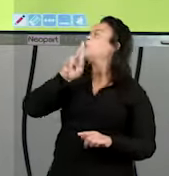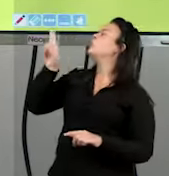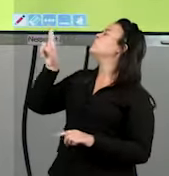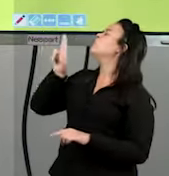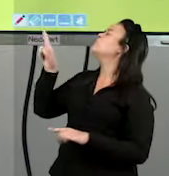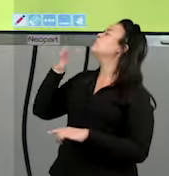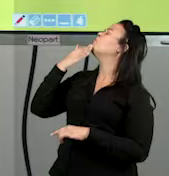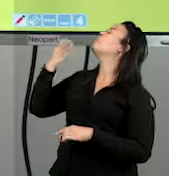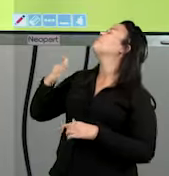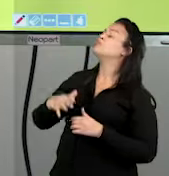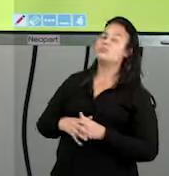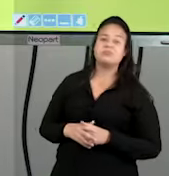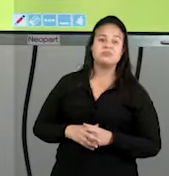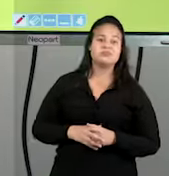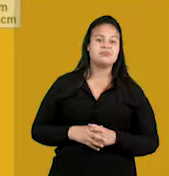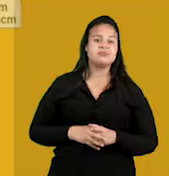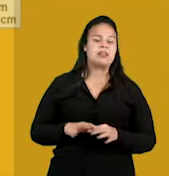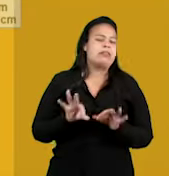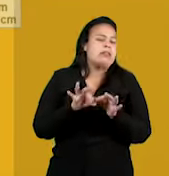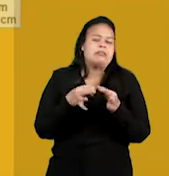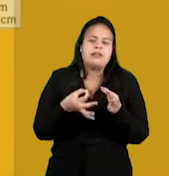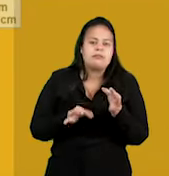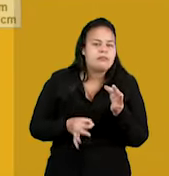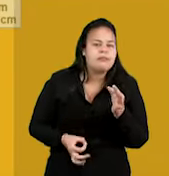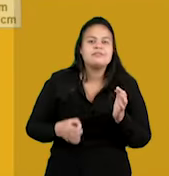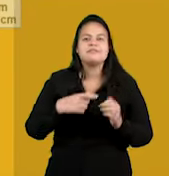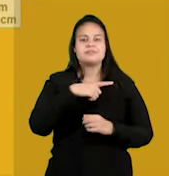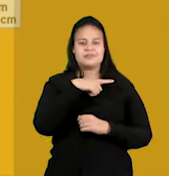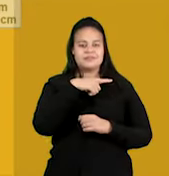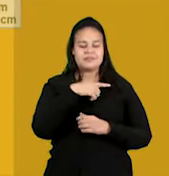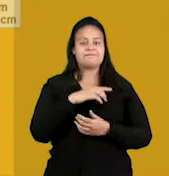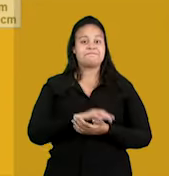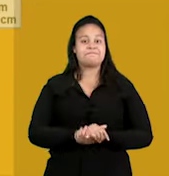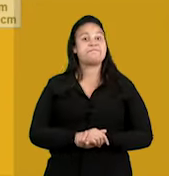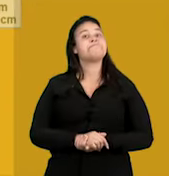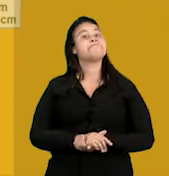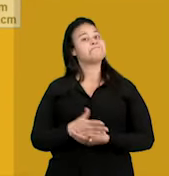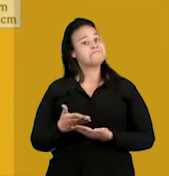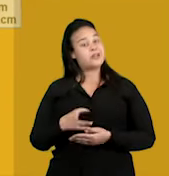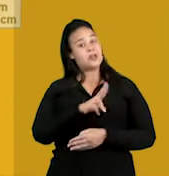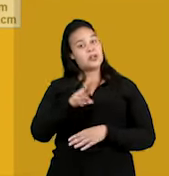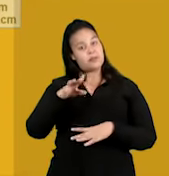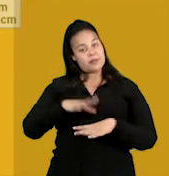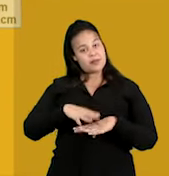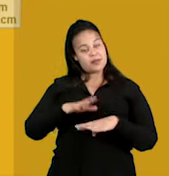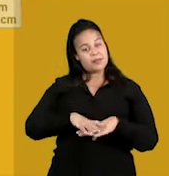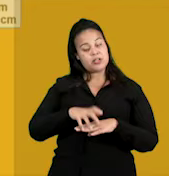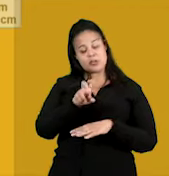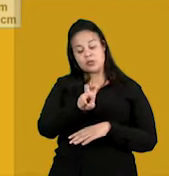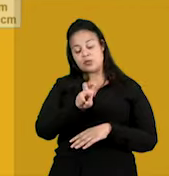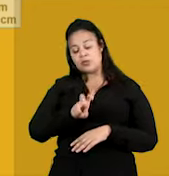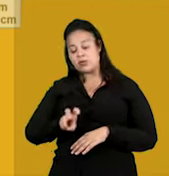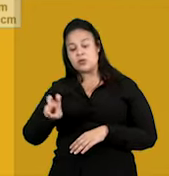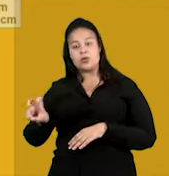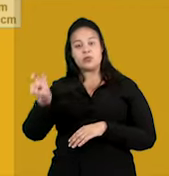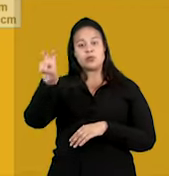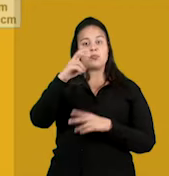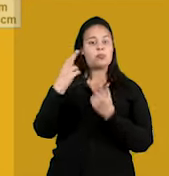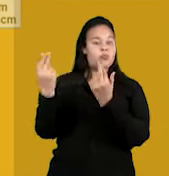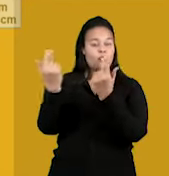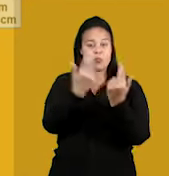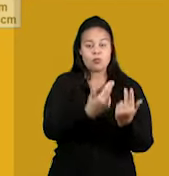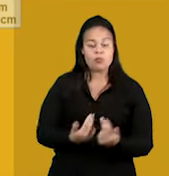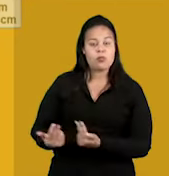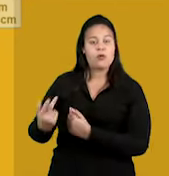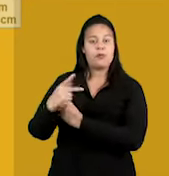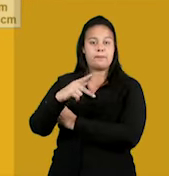nós vimos, né, com tantos detalhes? O pentágono, 5 lados iguais. O